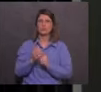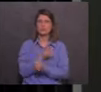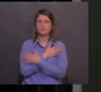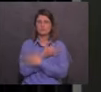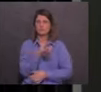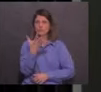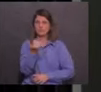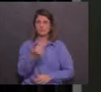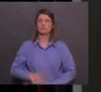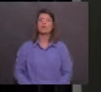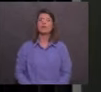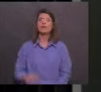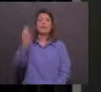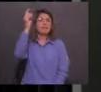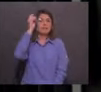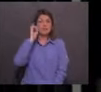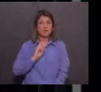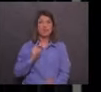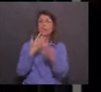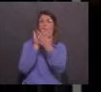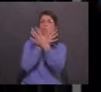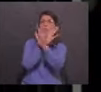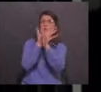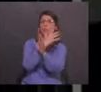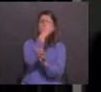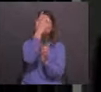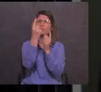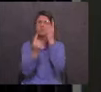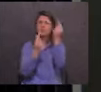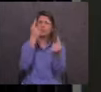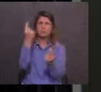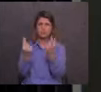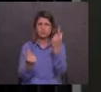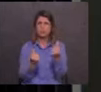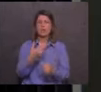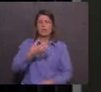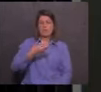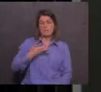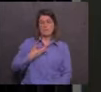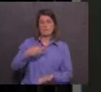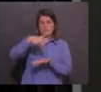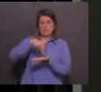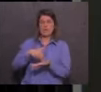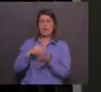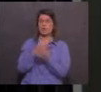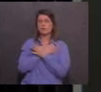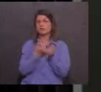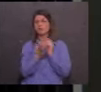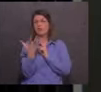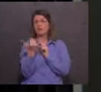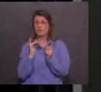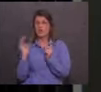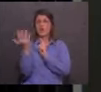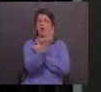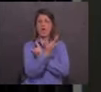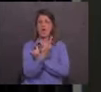No dia de Pentecostes, Pedro, de pé com os 11 apóstolos, ergueu a voz e falou